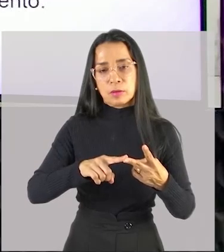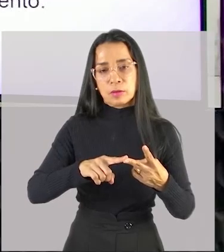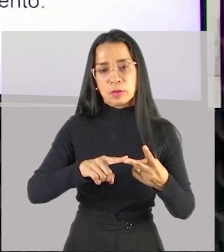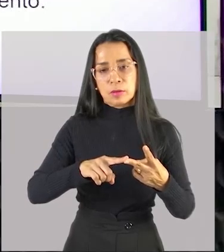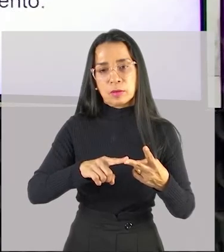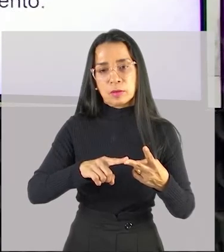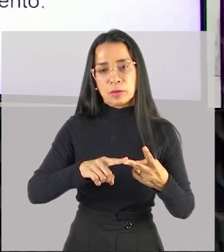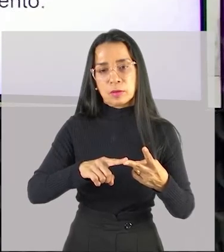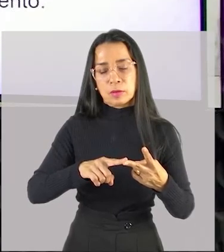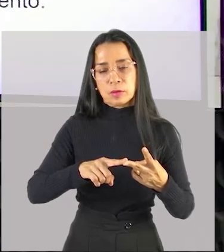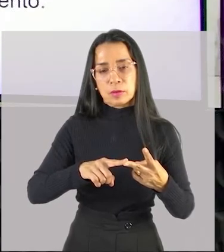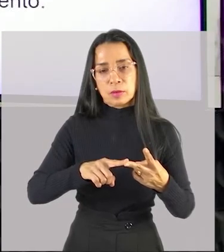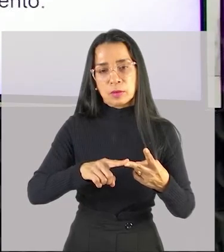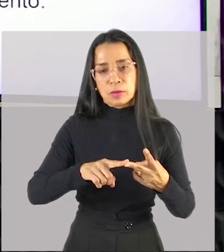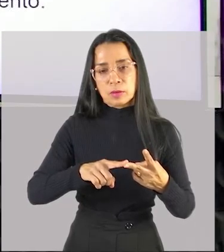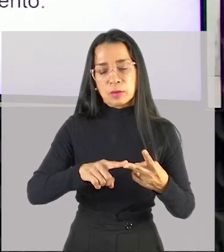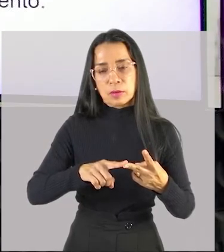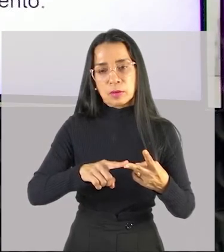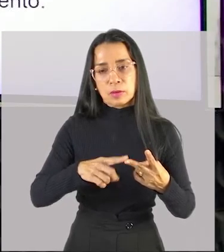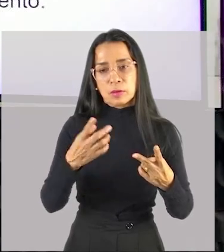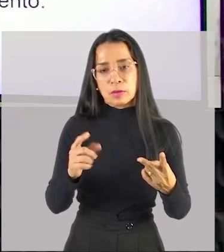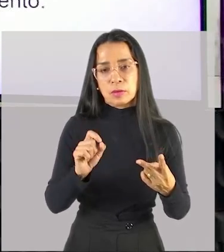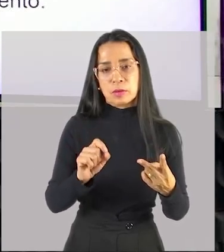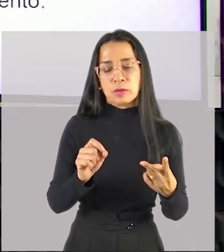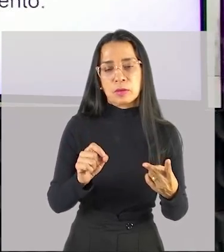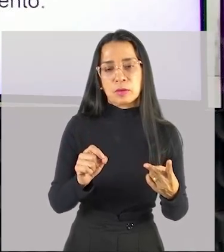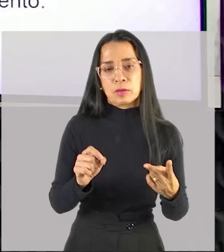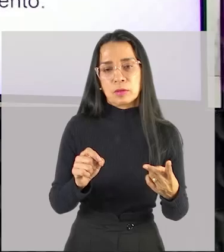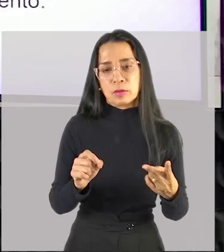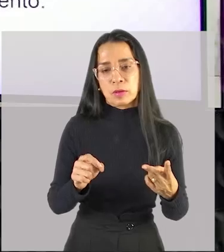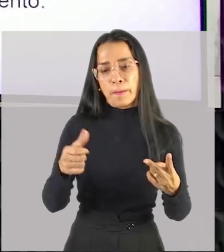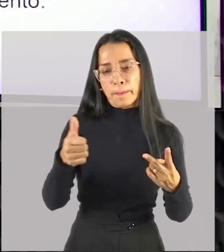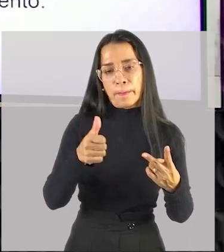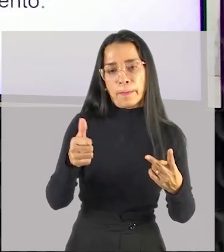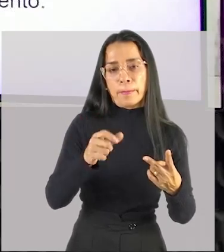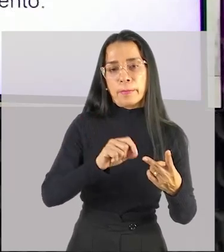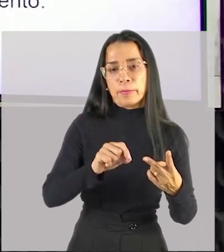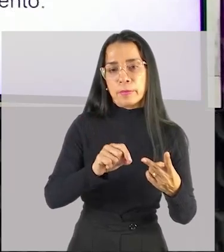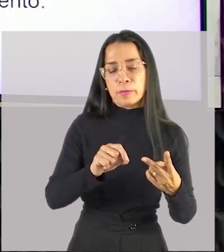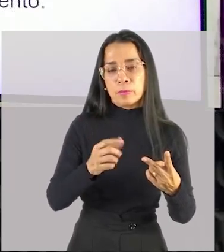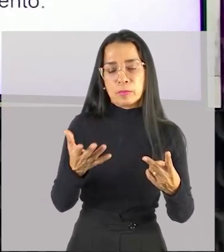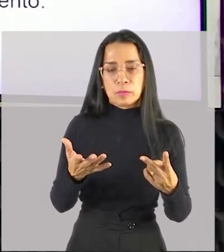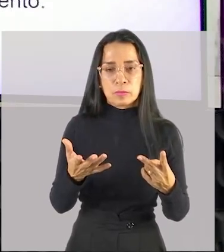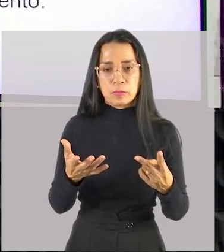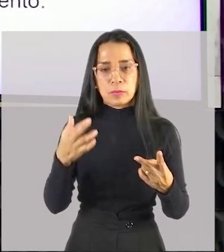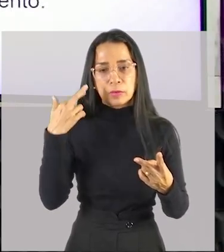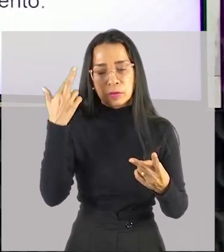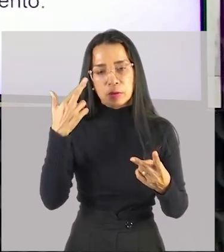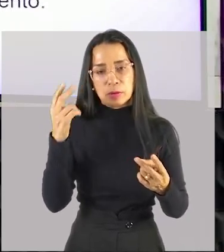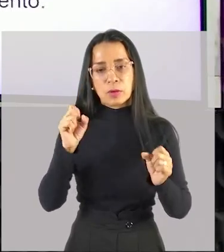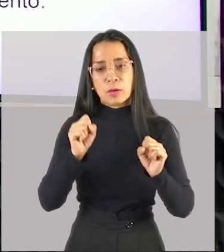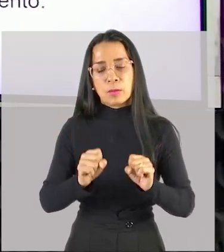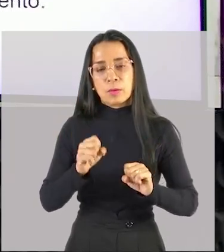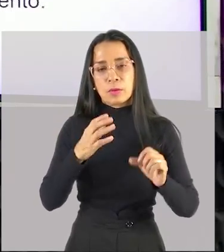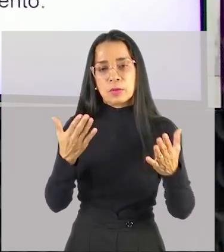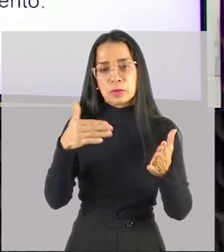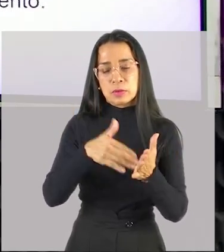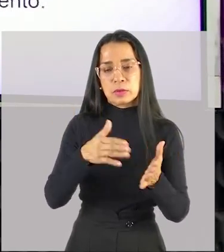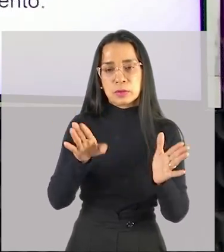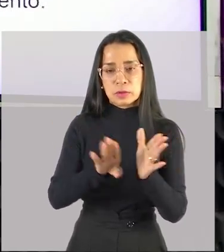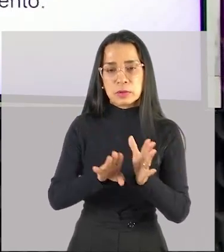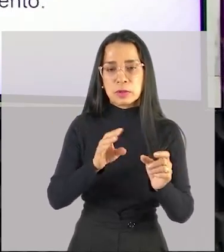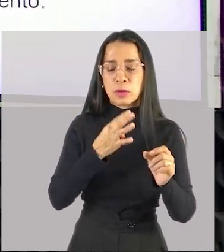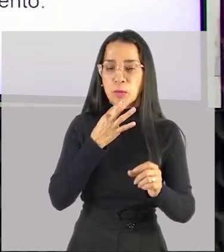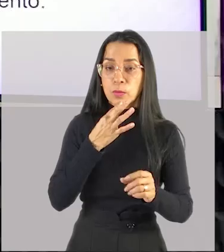o Santo Agostinho, com a influência do Aristóteles, vai dizer que, bom, primeiro vem a razão, né? A razão, a gente pode até